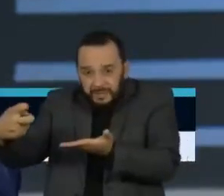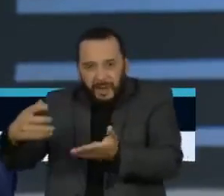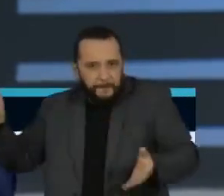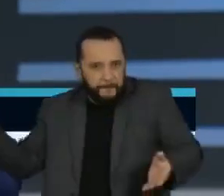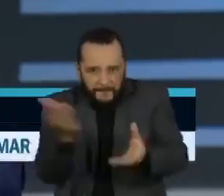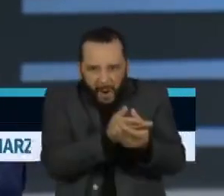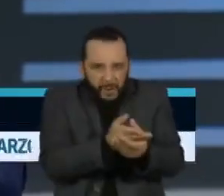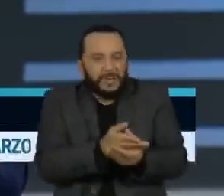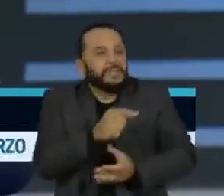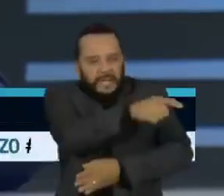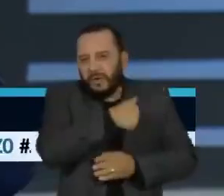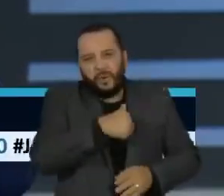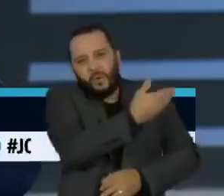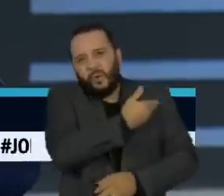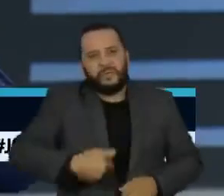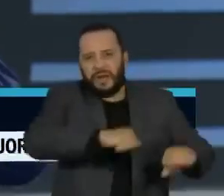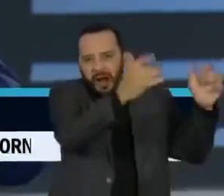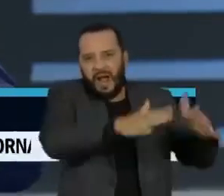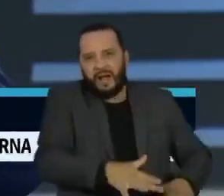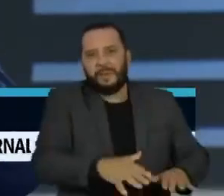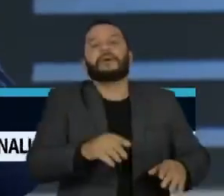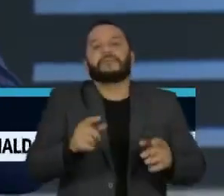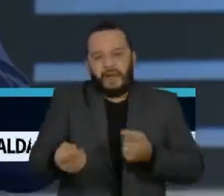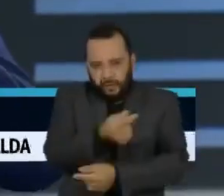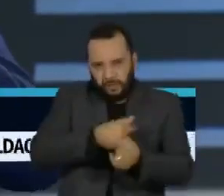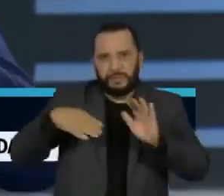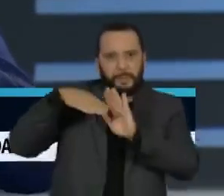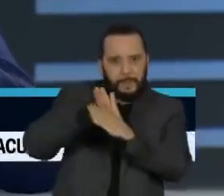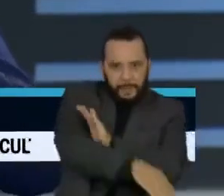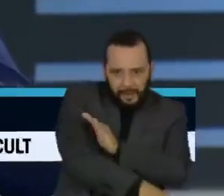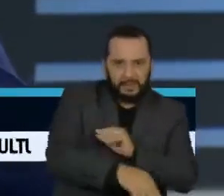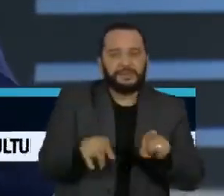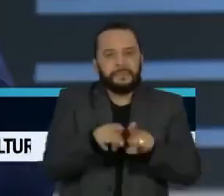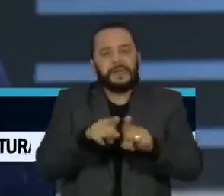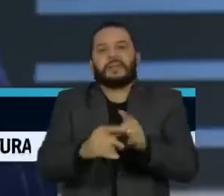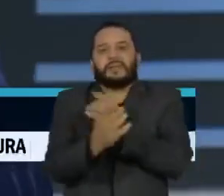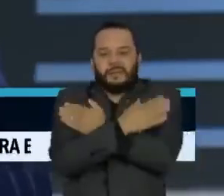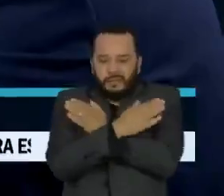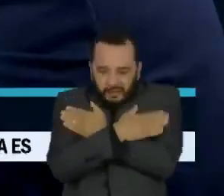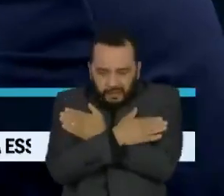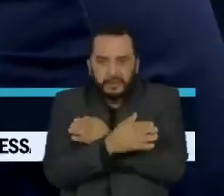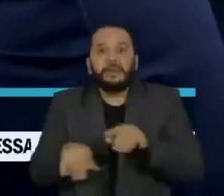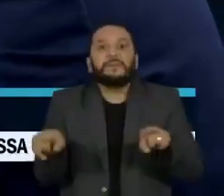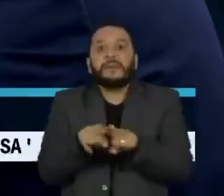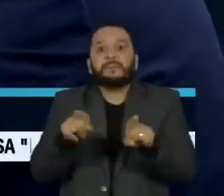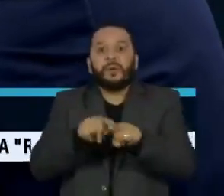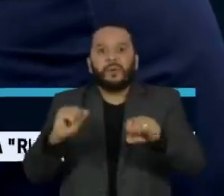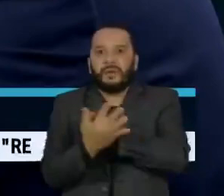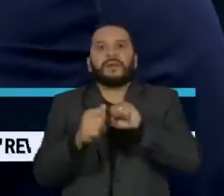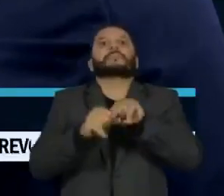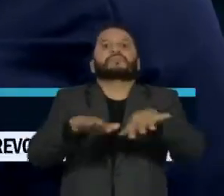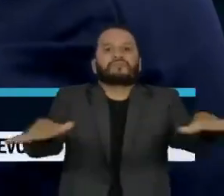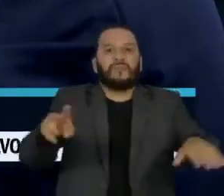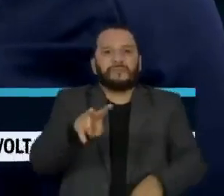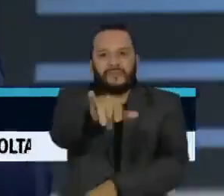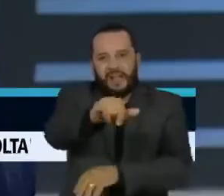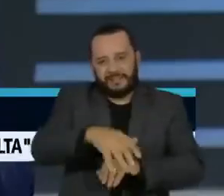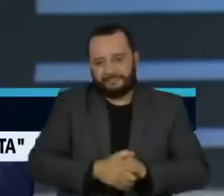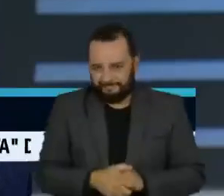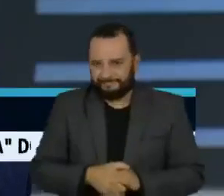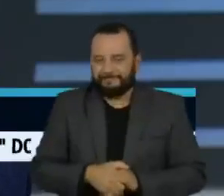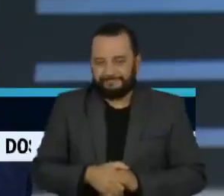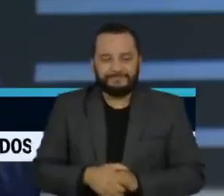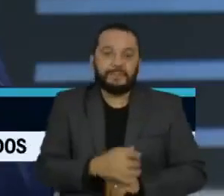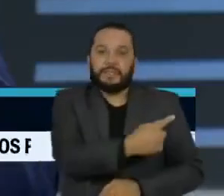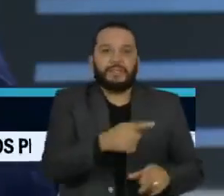crimes E por quê Porque vai conseguir várias coisas crise econômica desemprego a cor 2019 aí tá lá nas alturas né E